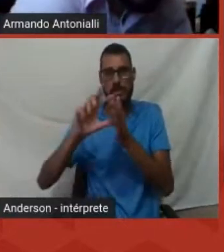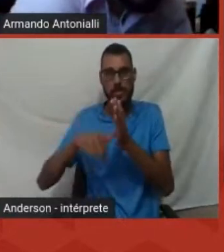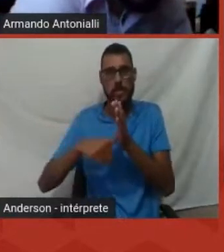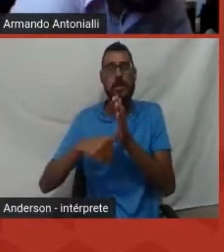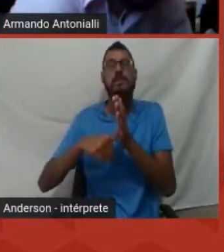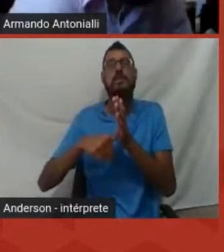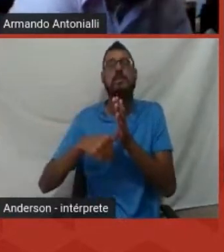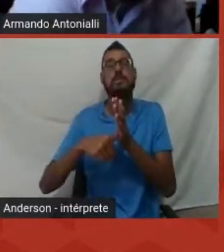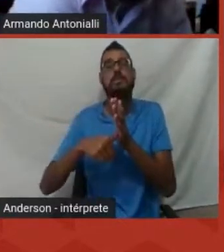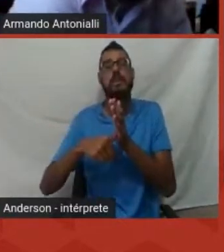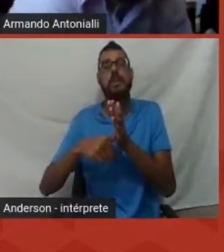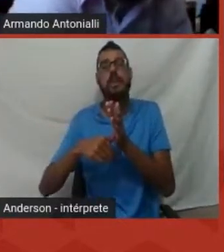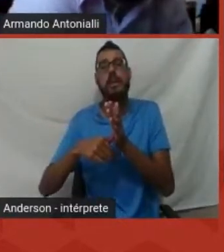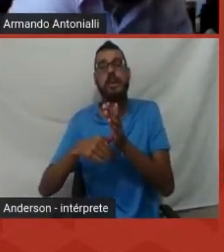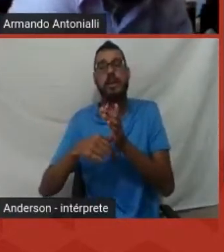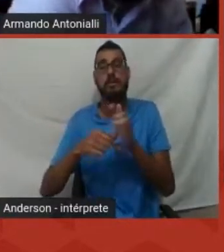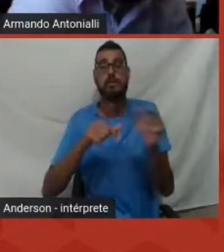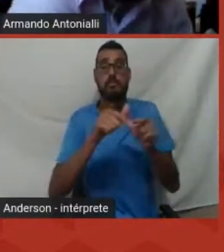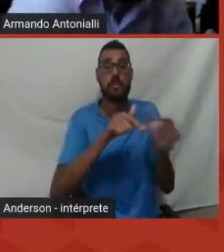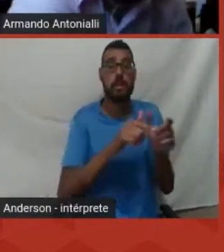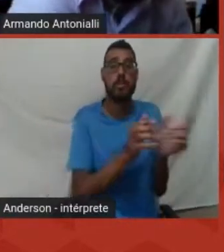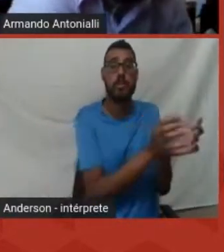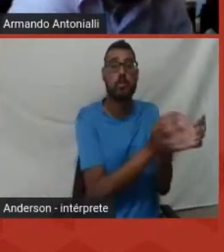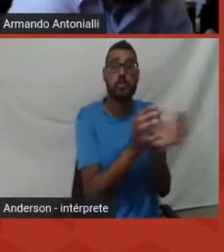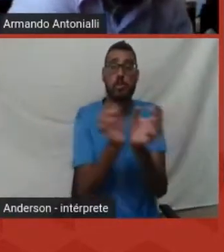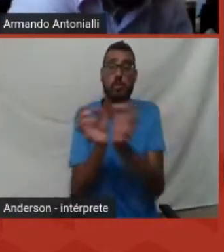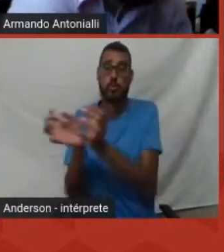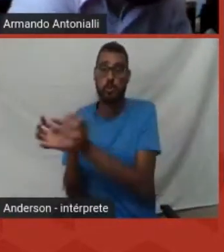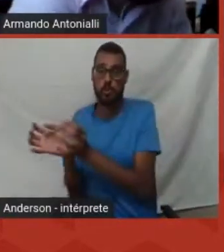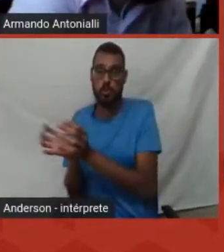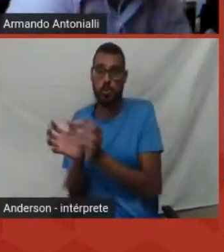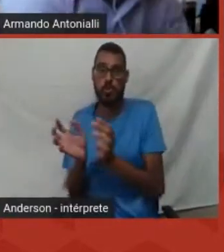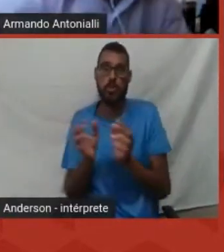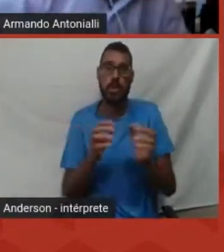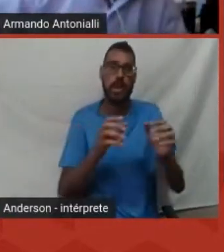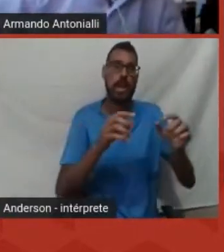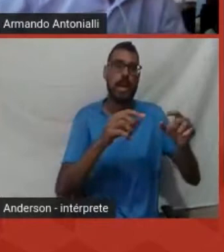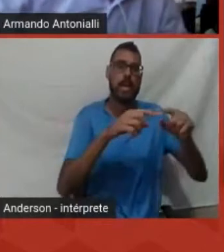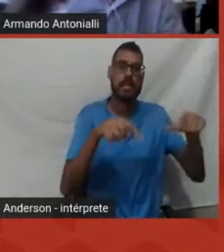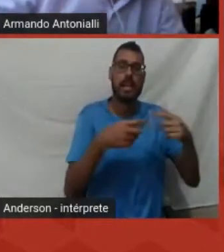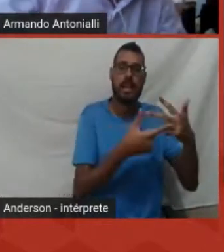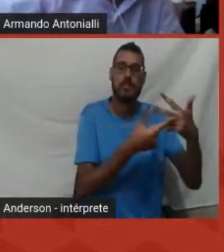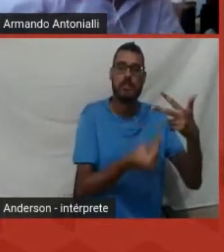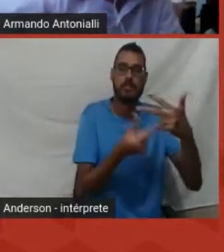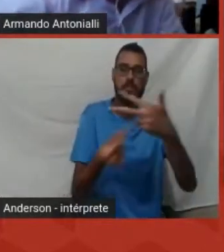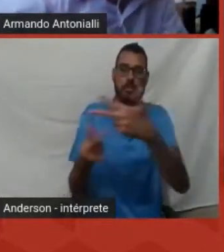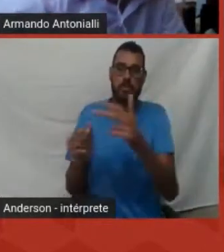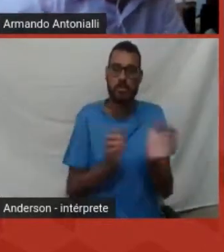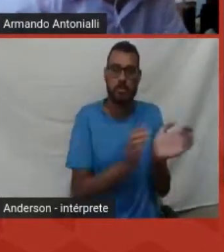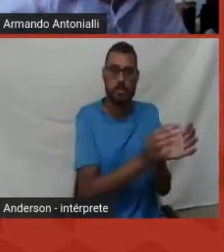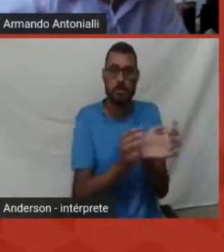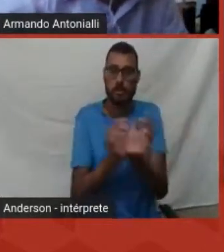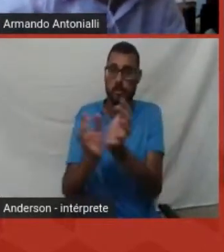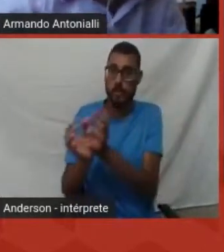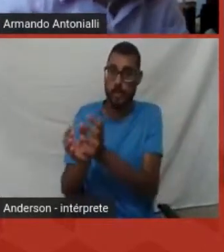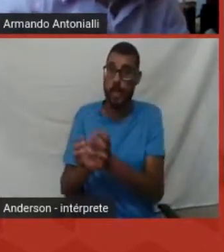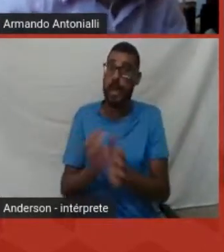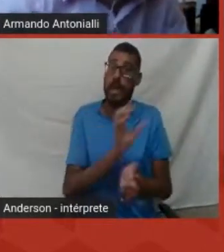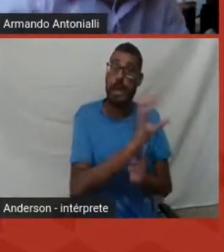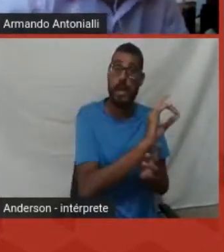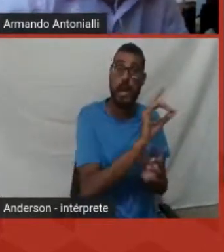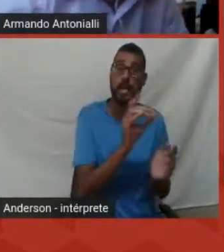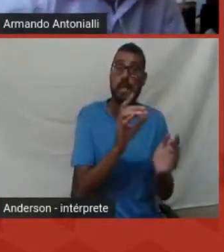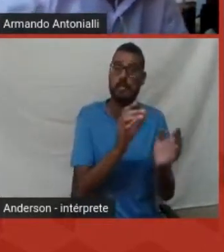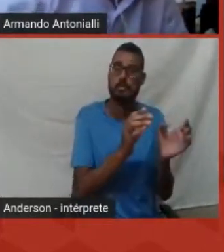trabalhando nos pequenos grupos nas salas do Google Meet. Né? E aí, os participantes receberam o link dessas salas.